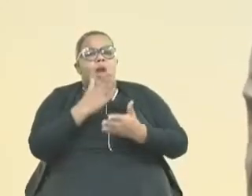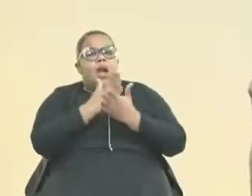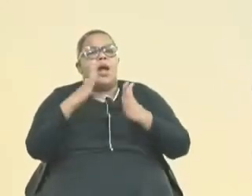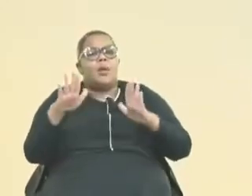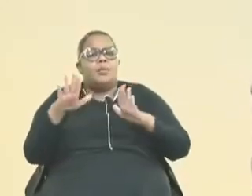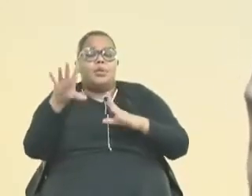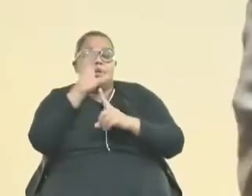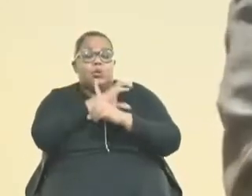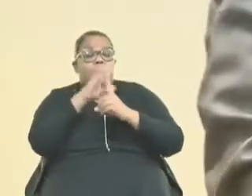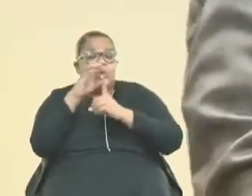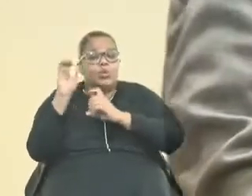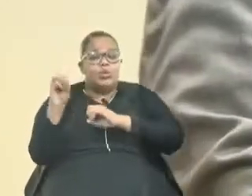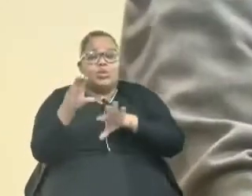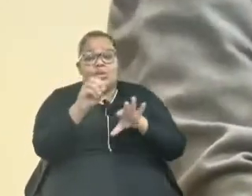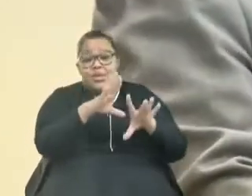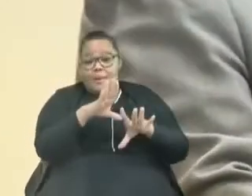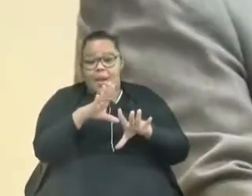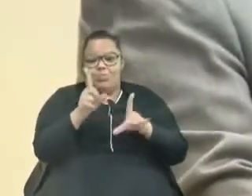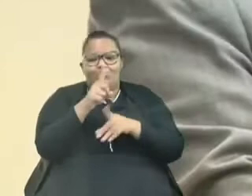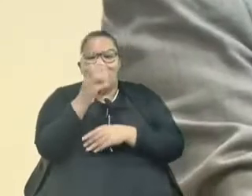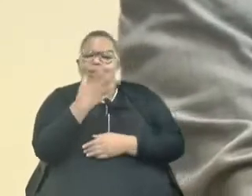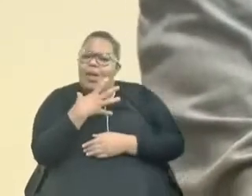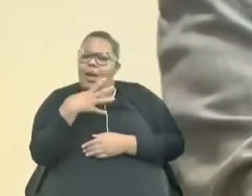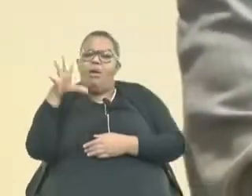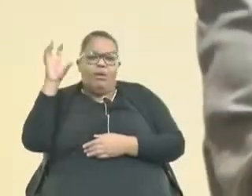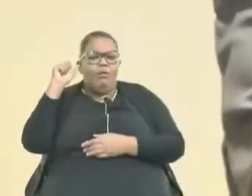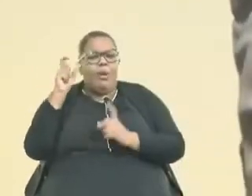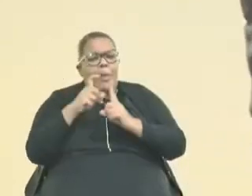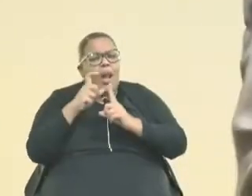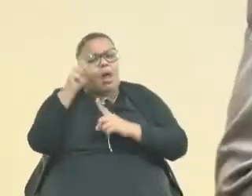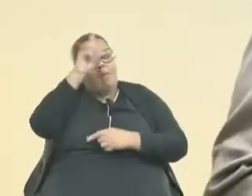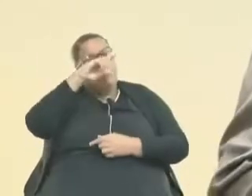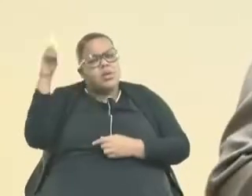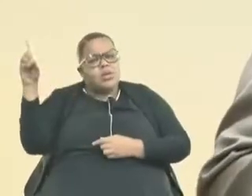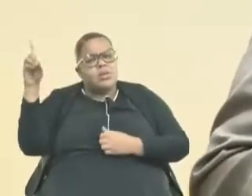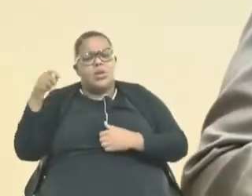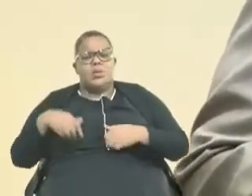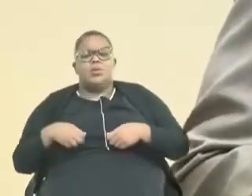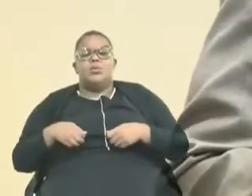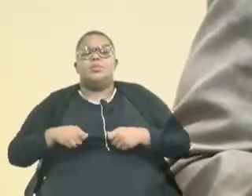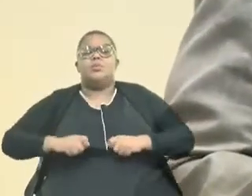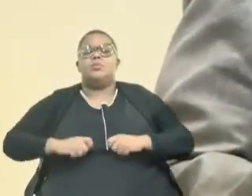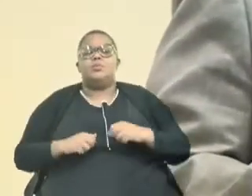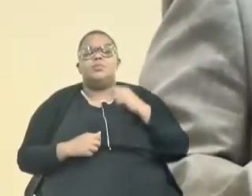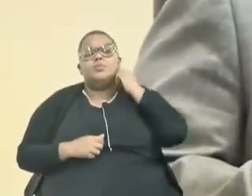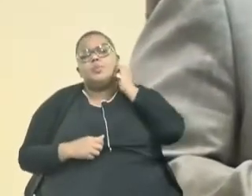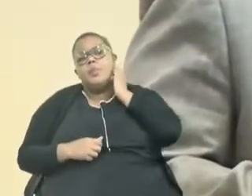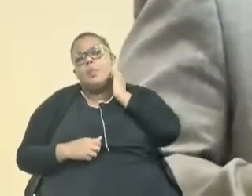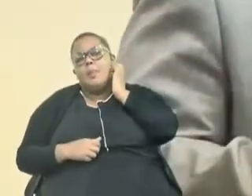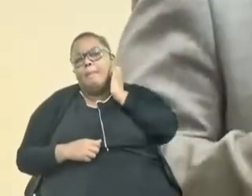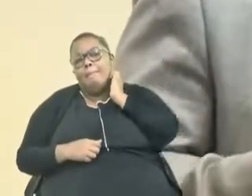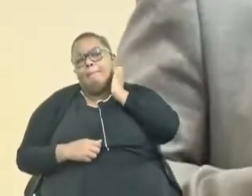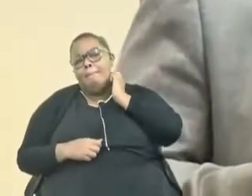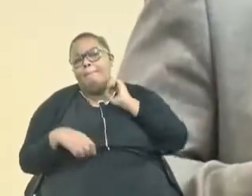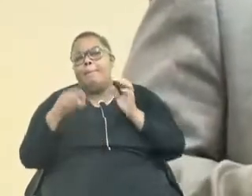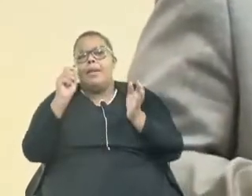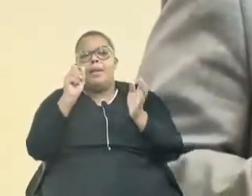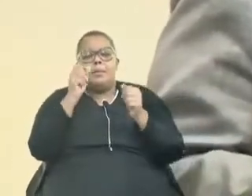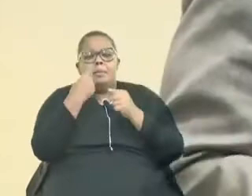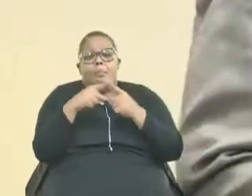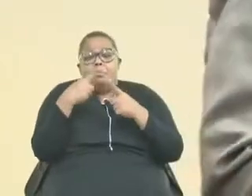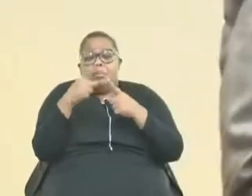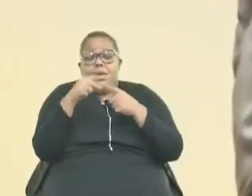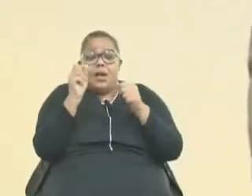ensinamento e muitos não gostam e culto de ensinamento porque a palavra de Deus é realmente ela faz ela nos